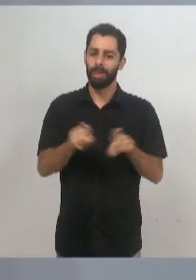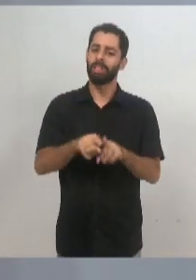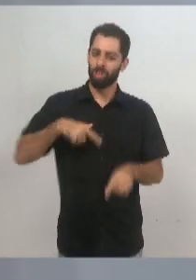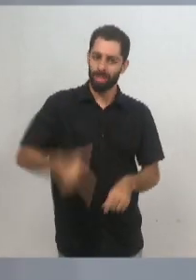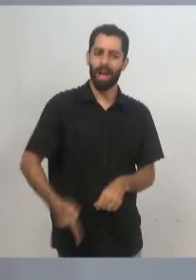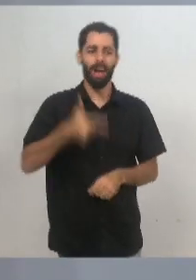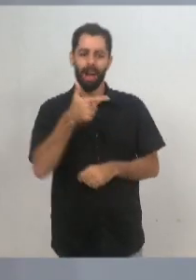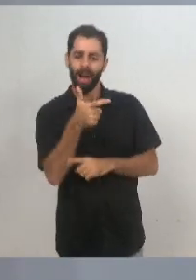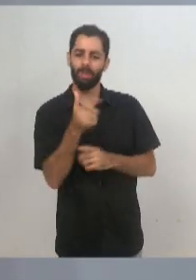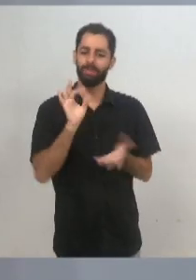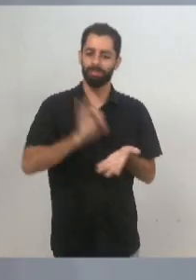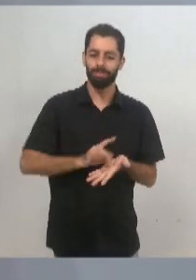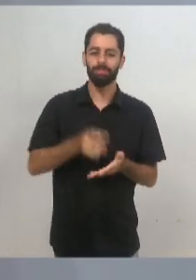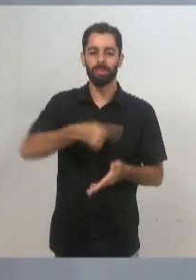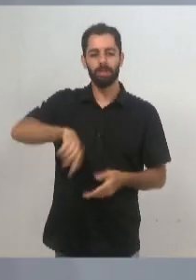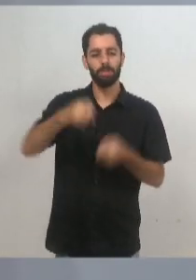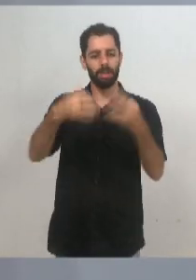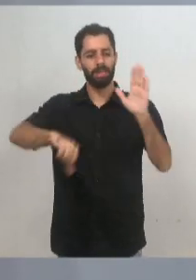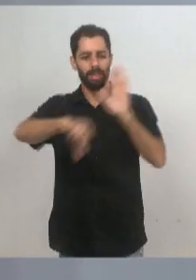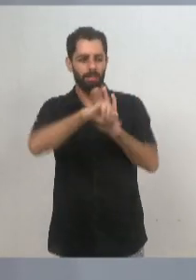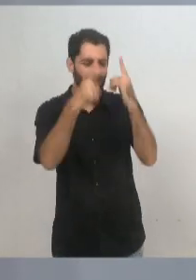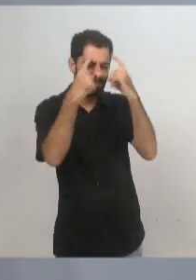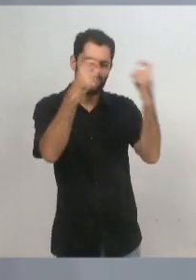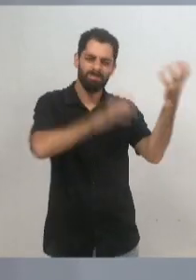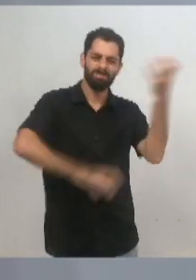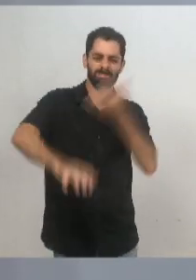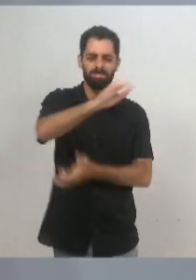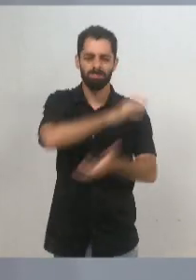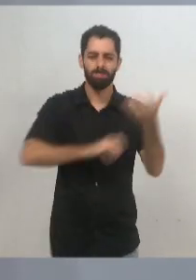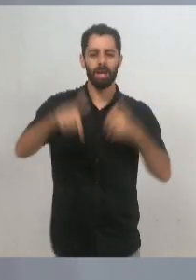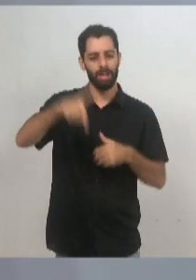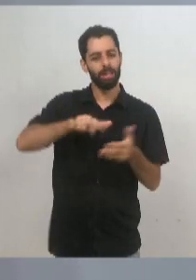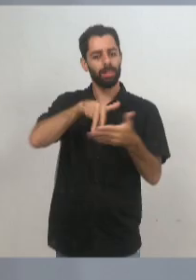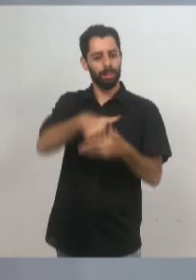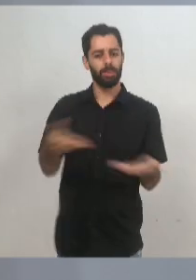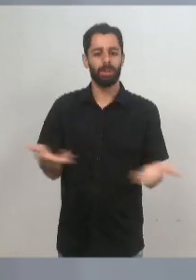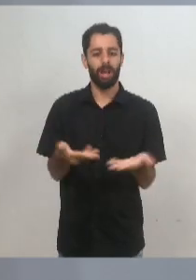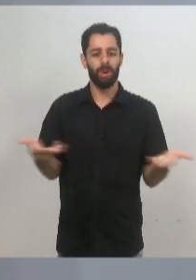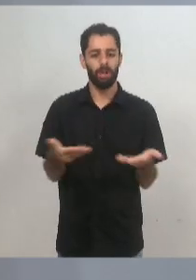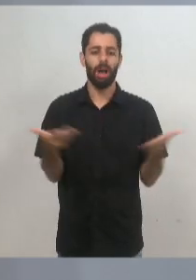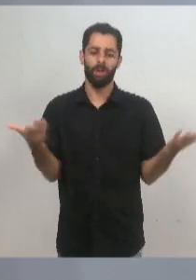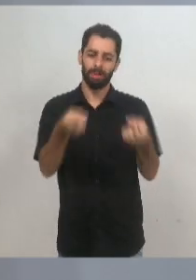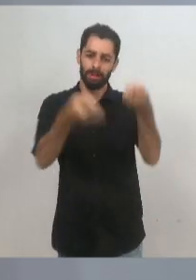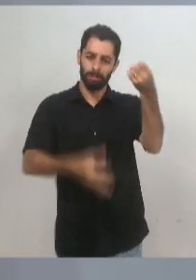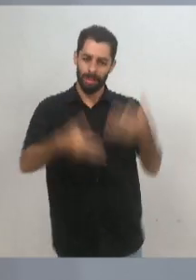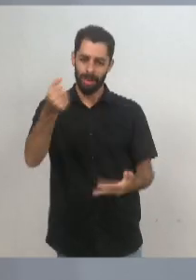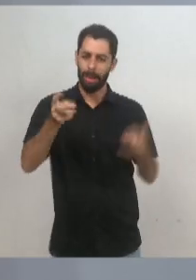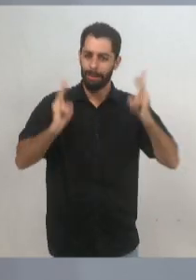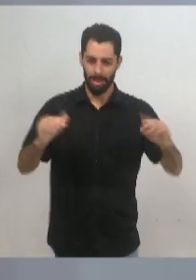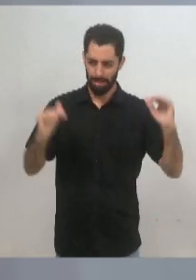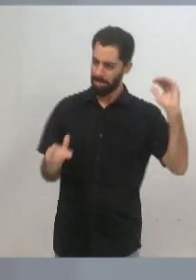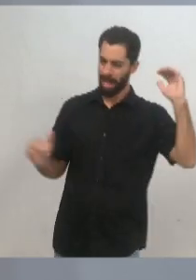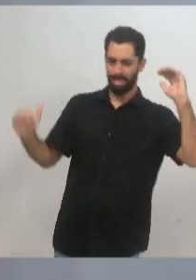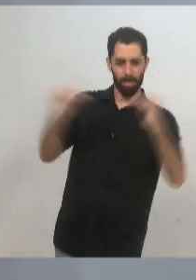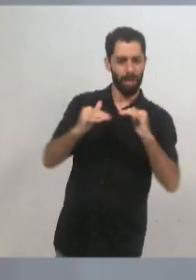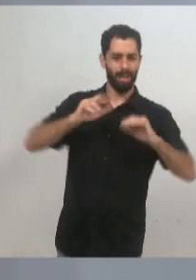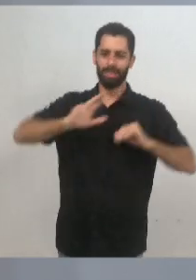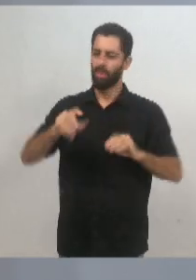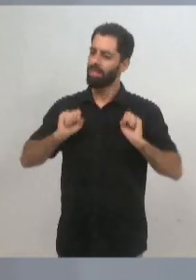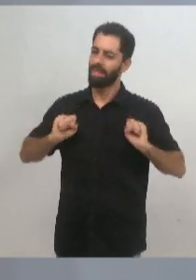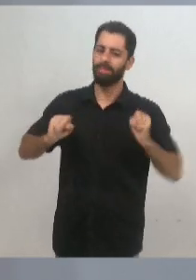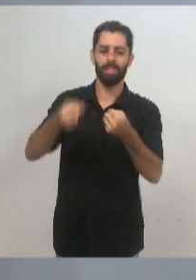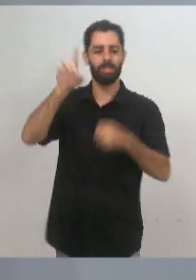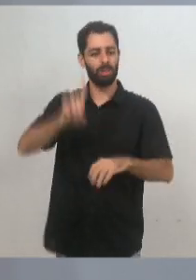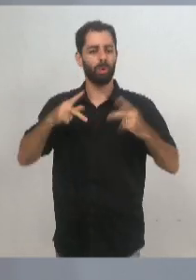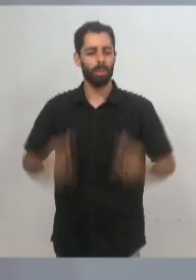armamento. Nós estamos falando de crimes violentos nessa tribuna, senhores. Agora, colocar isso no mesmo patamar, isso não é defender